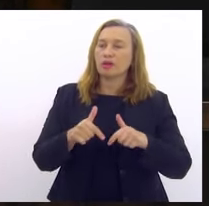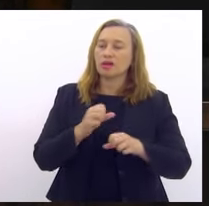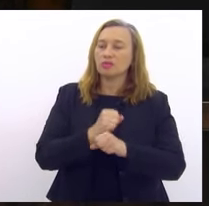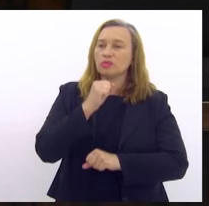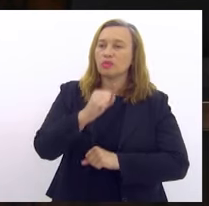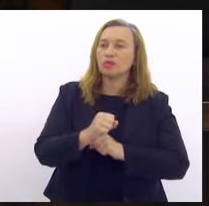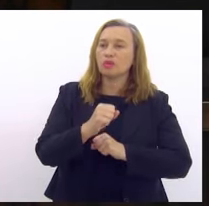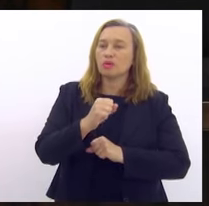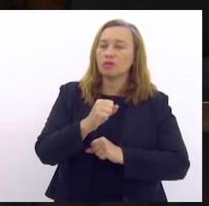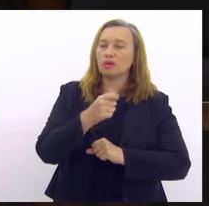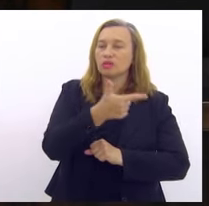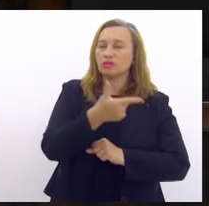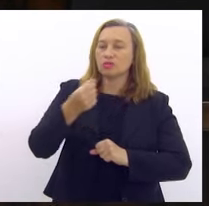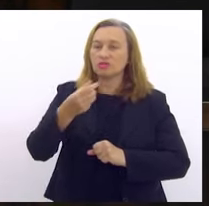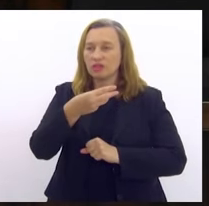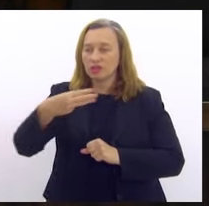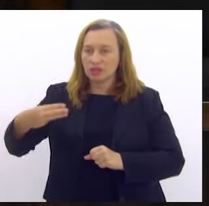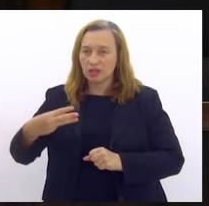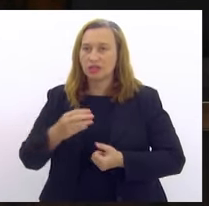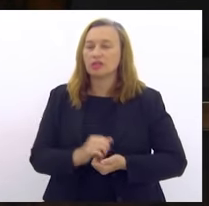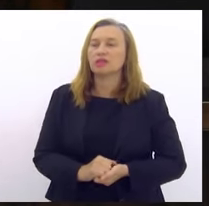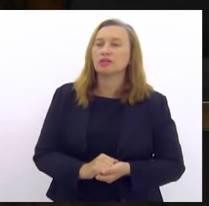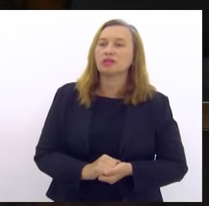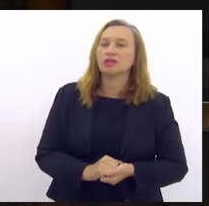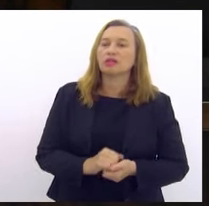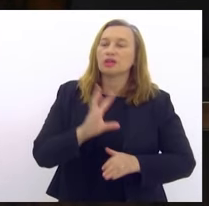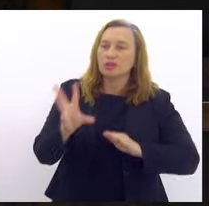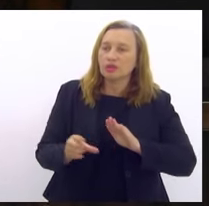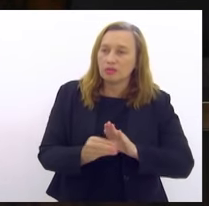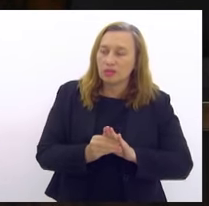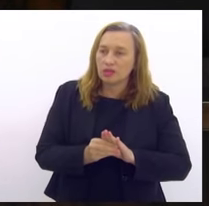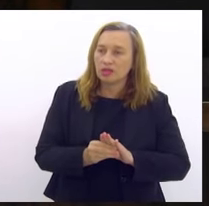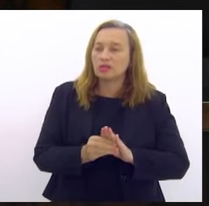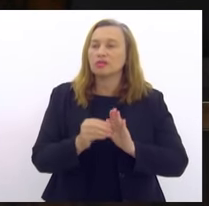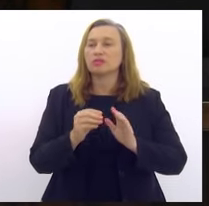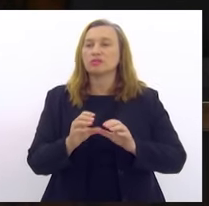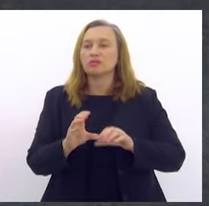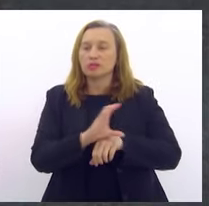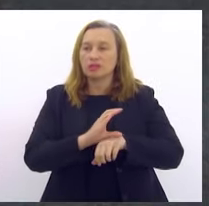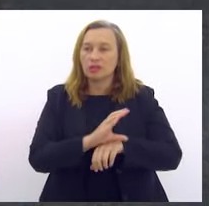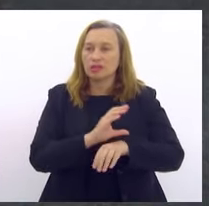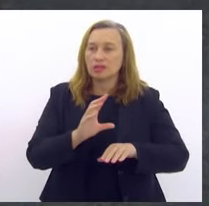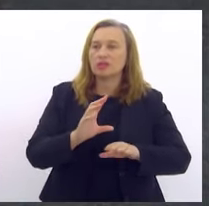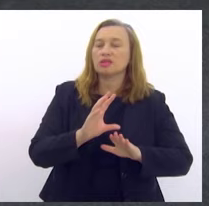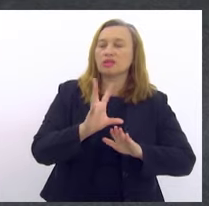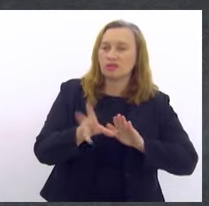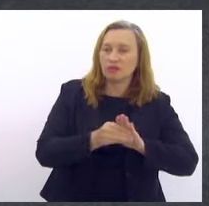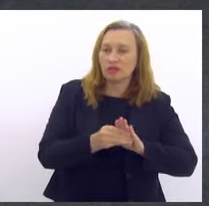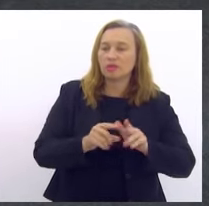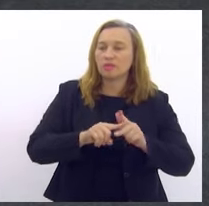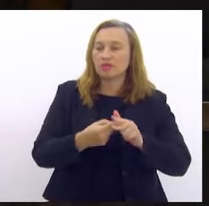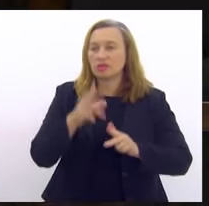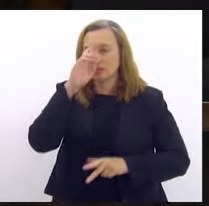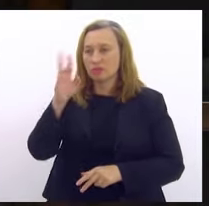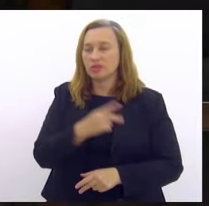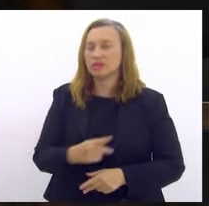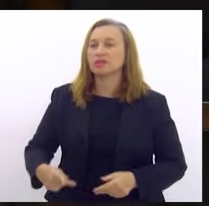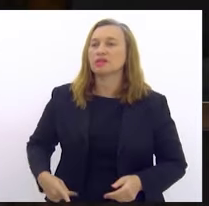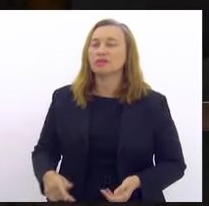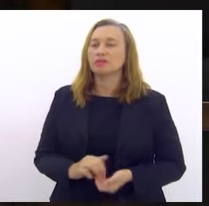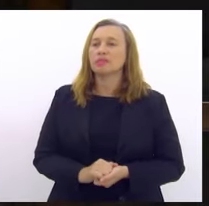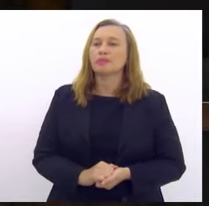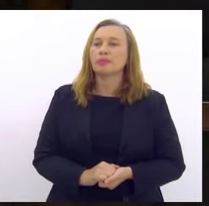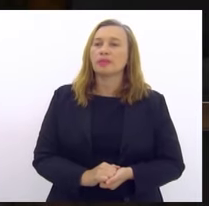2023, pendendo de parecer da Comissão de Emendas Constitucionais e Vetos, deputado Jorge Felipe Neto. Pela manutenção, presidente.